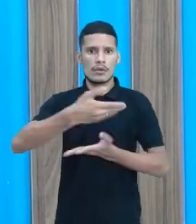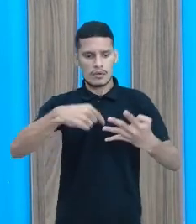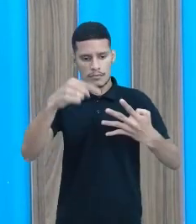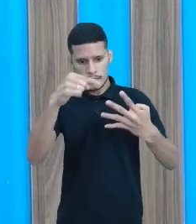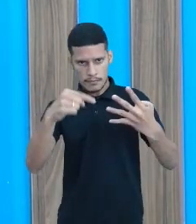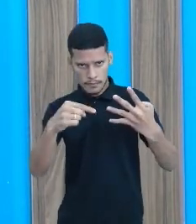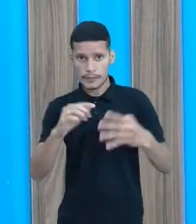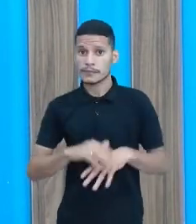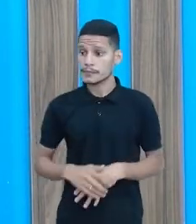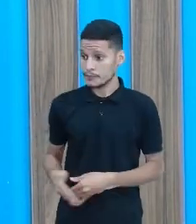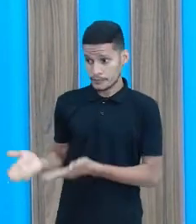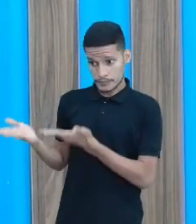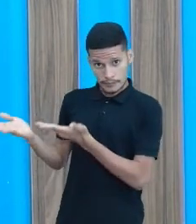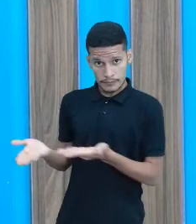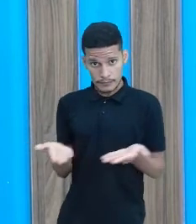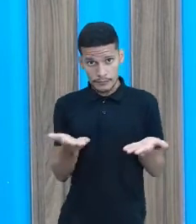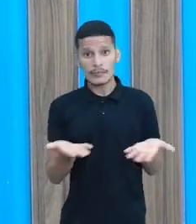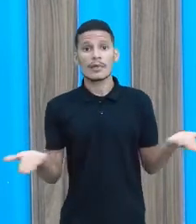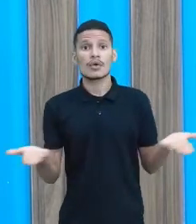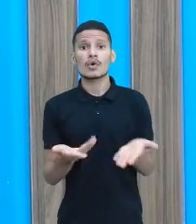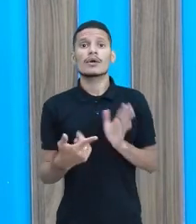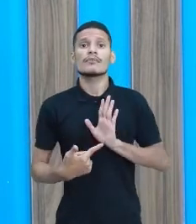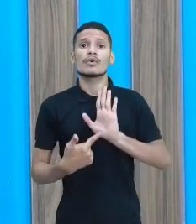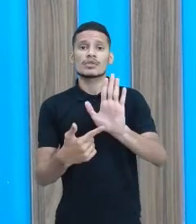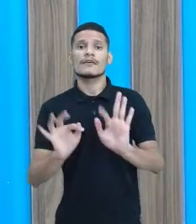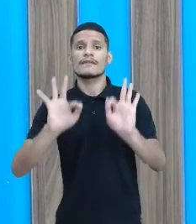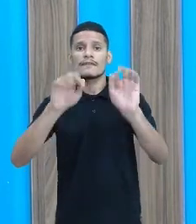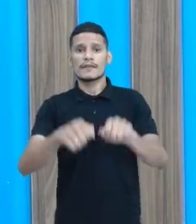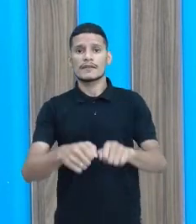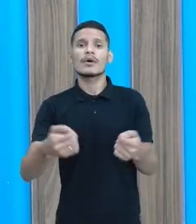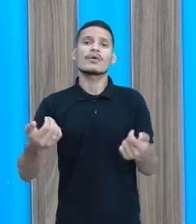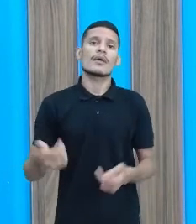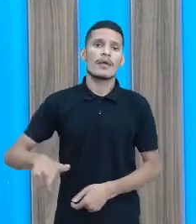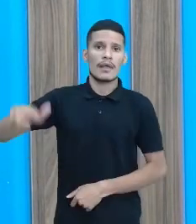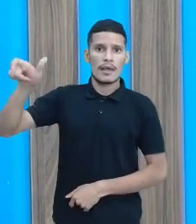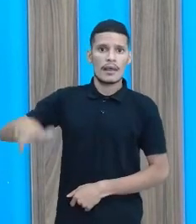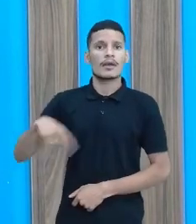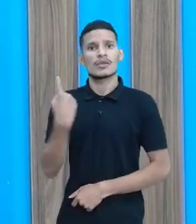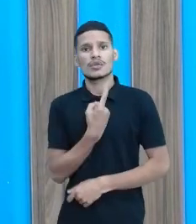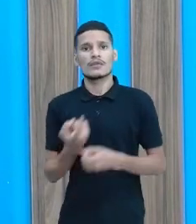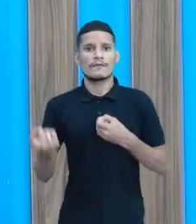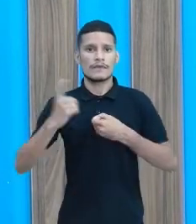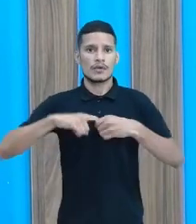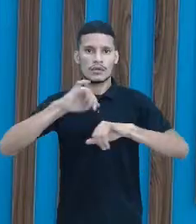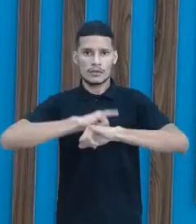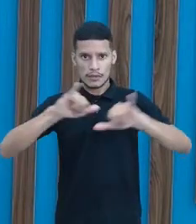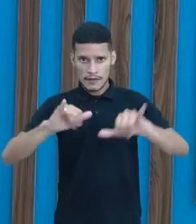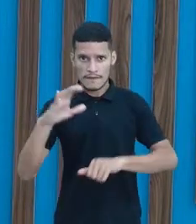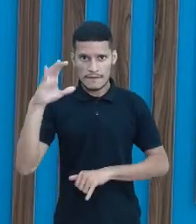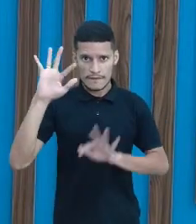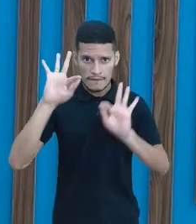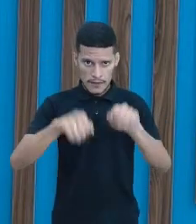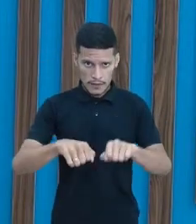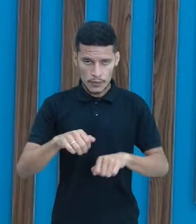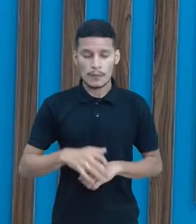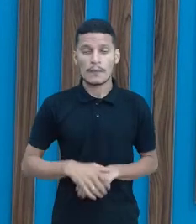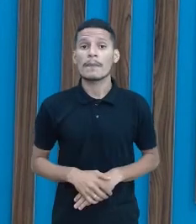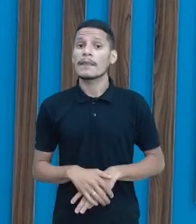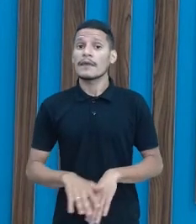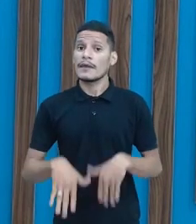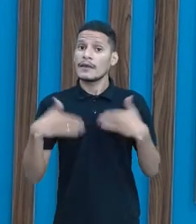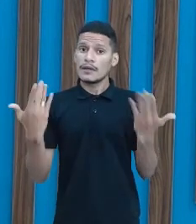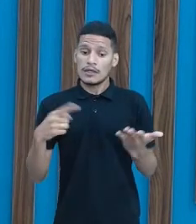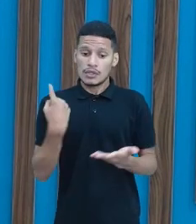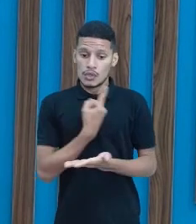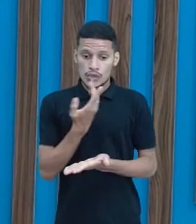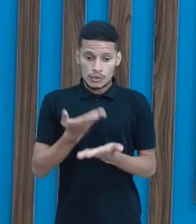passar para a professora Briane para ela fazer a finalização dela e a gente volta para dar o recado final. Bom, pessoal, a gente viu